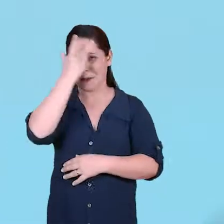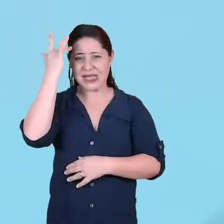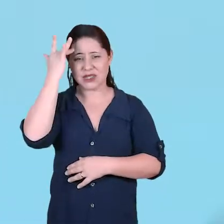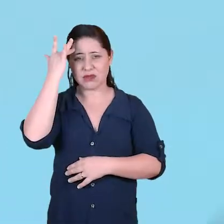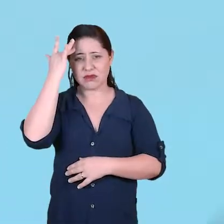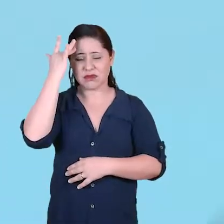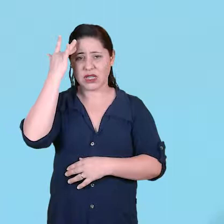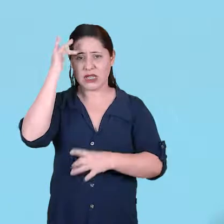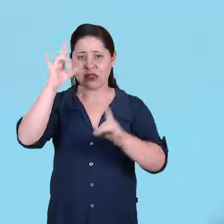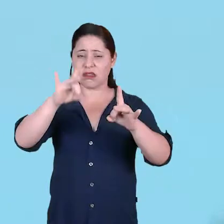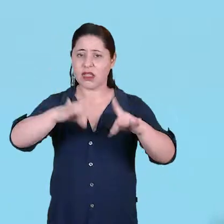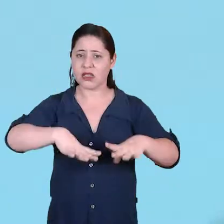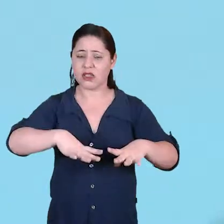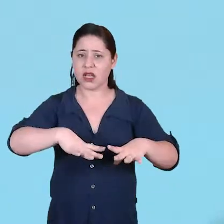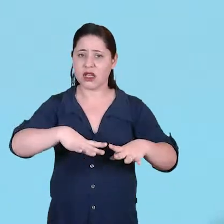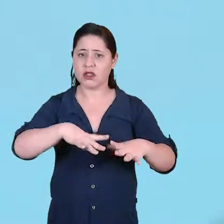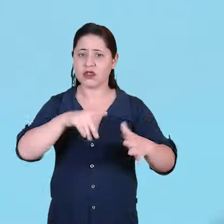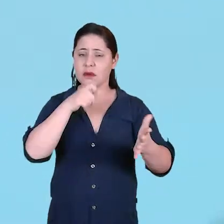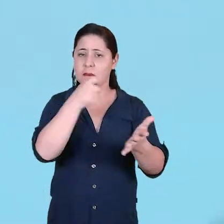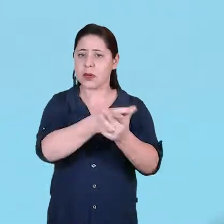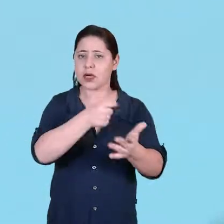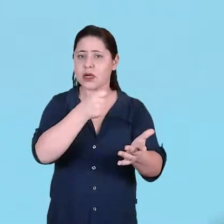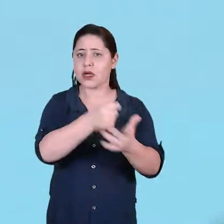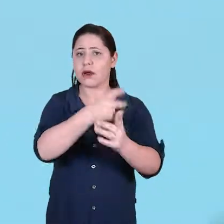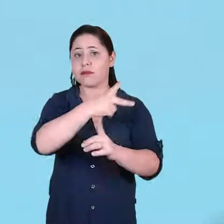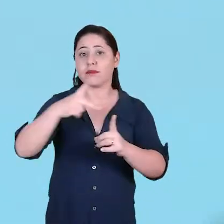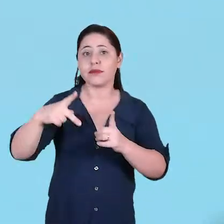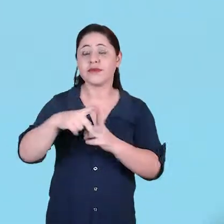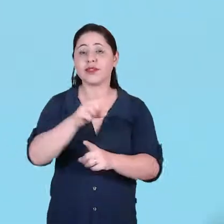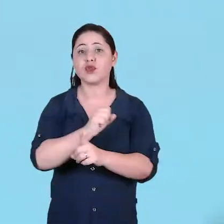que deixaram de contribuir com a Previdência